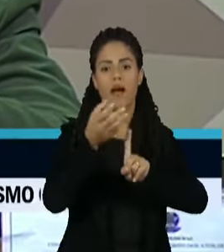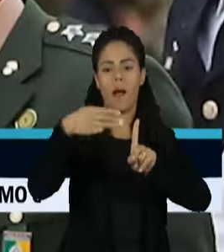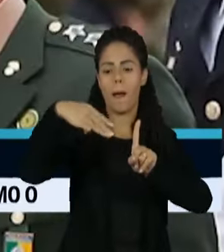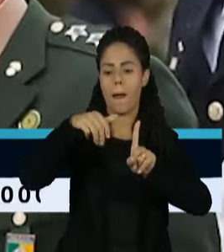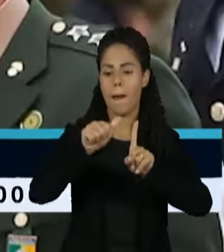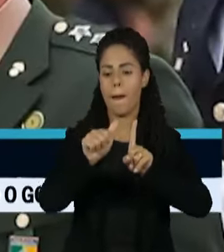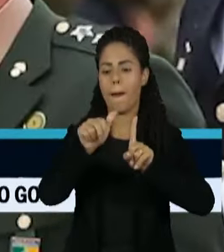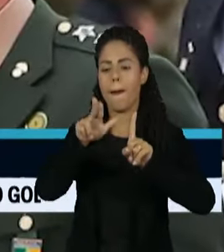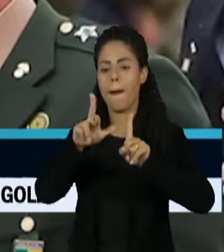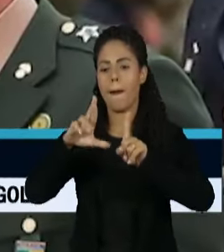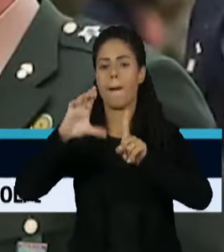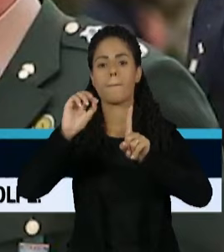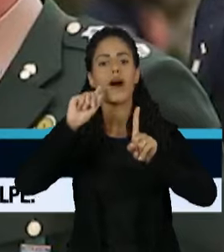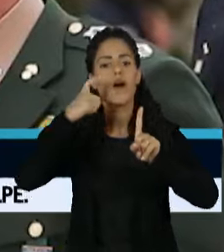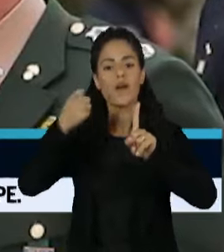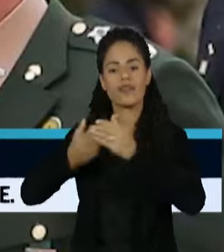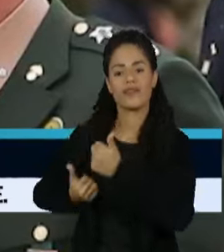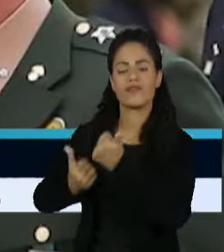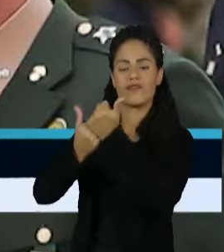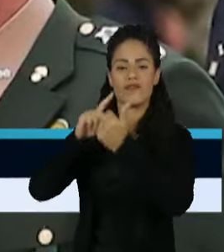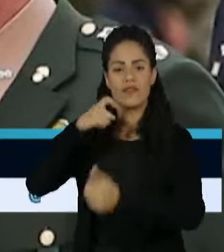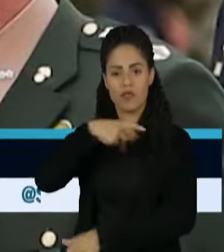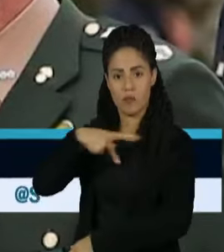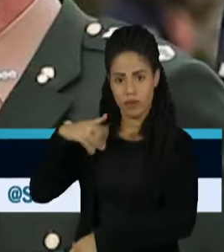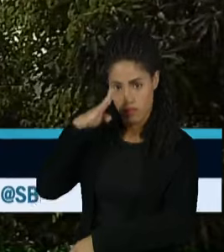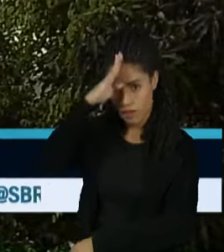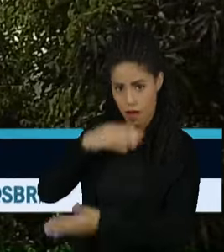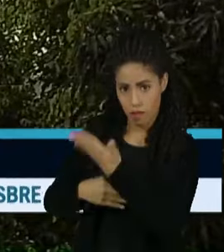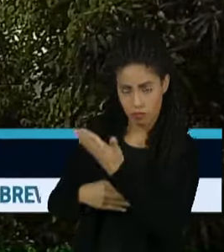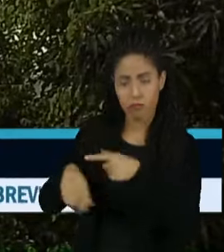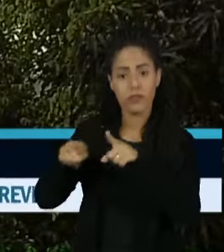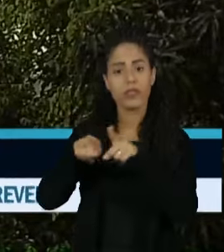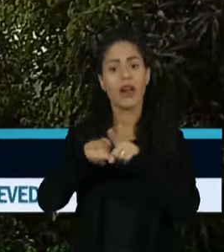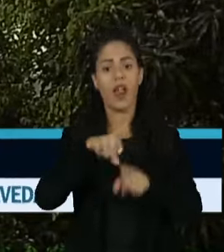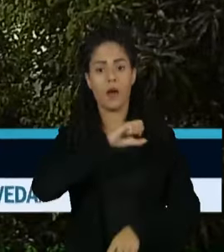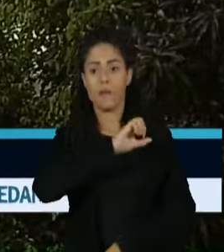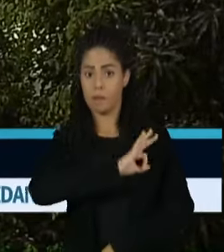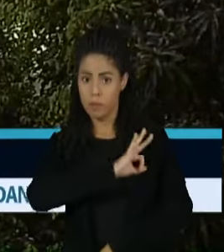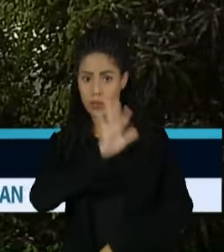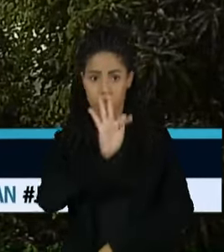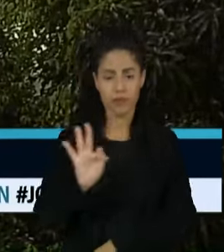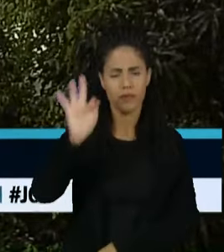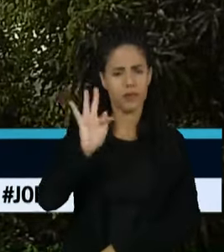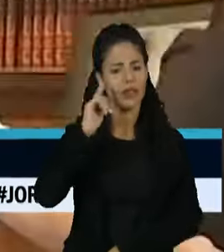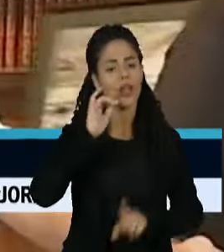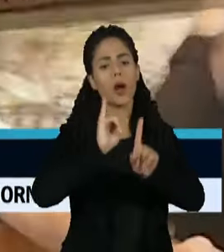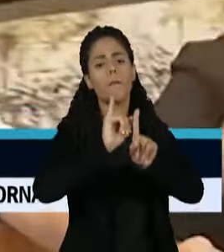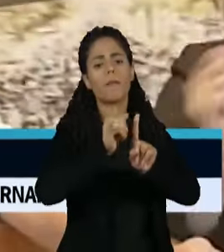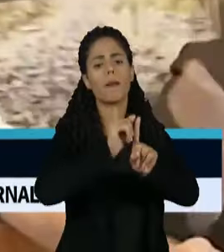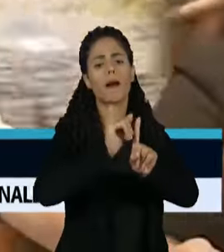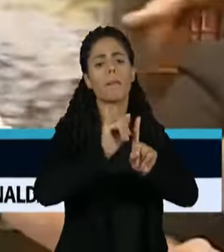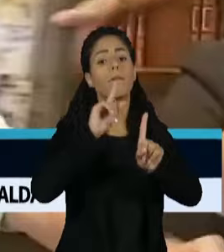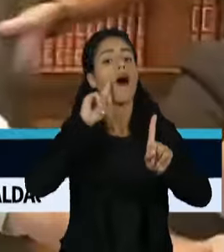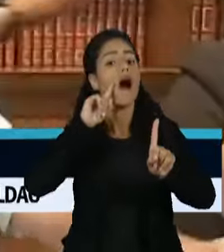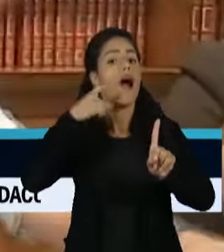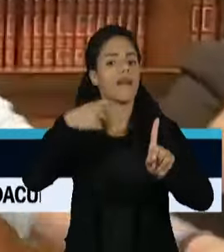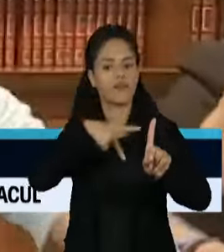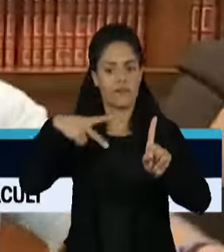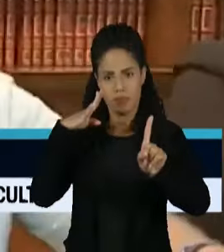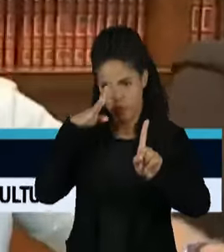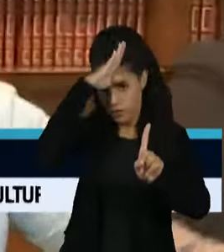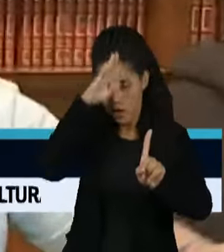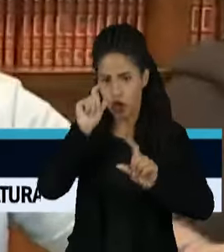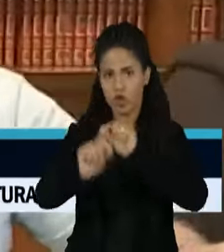Cid, ex-ajudante de ordens de Jair Bolsonaro, à Polícia Federal. Ele teria dito que o ex-presidente da